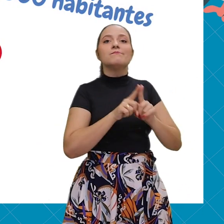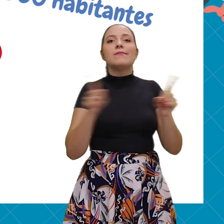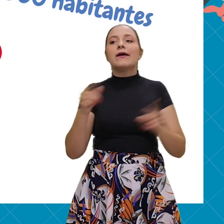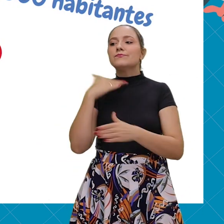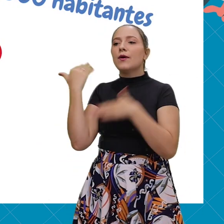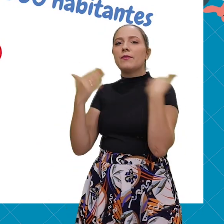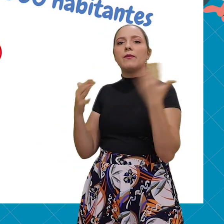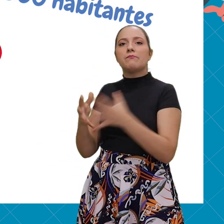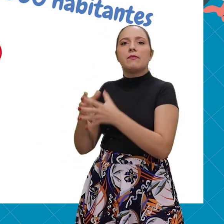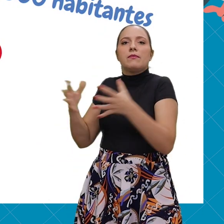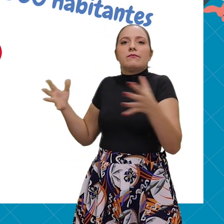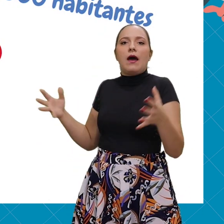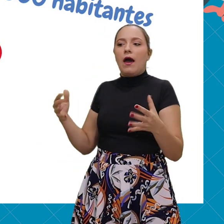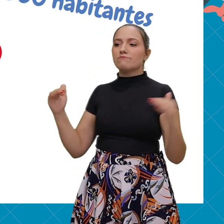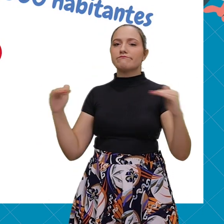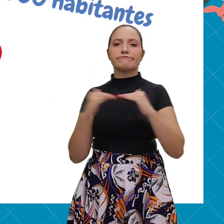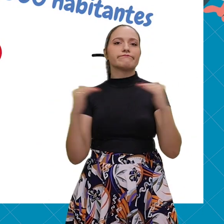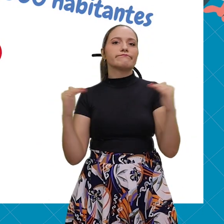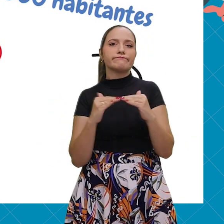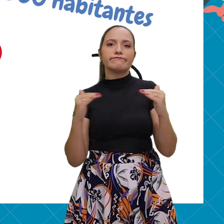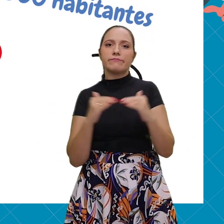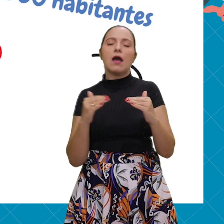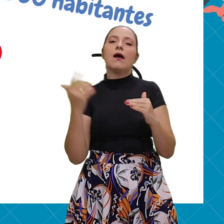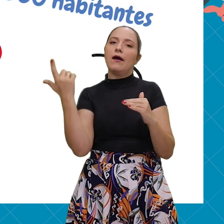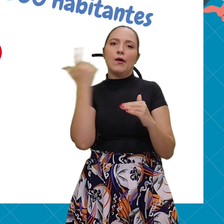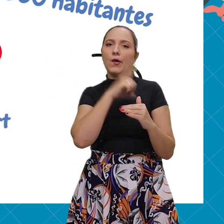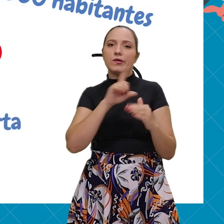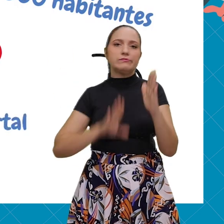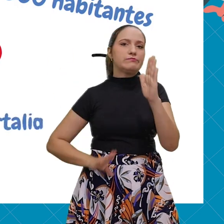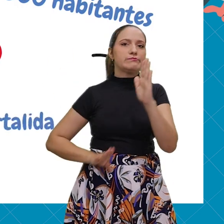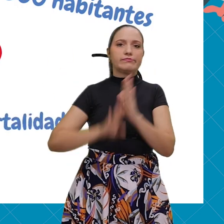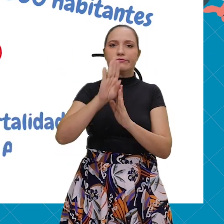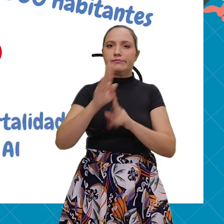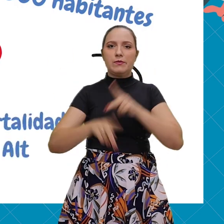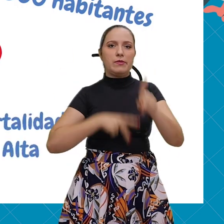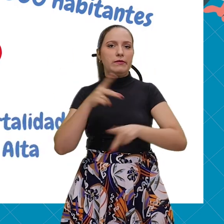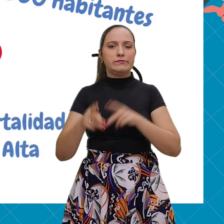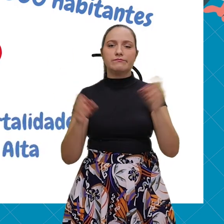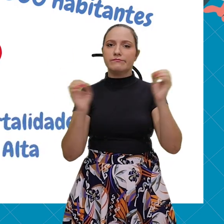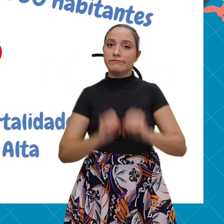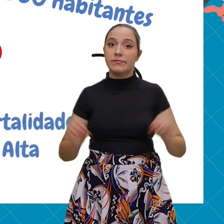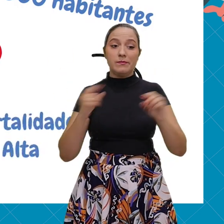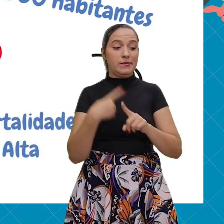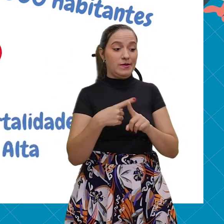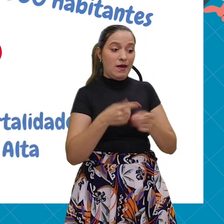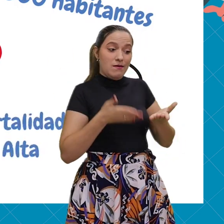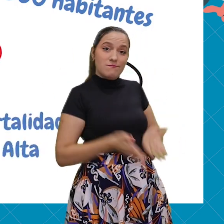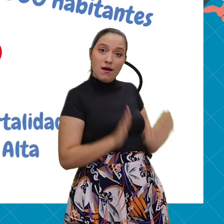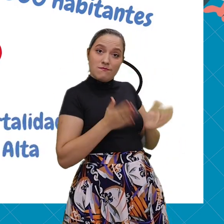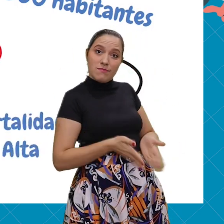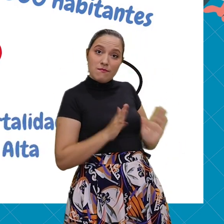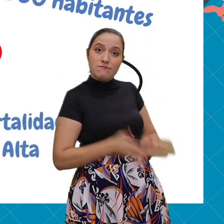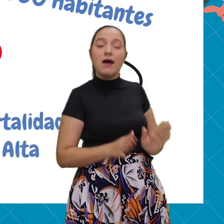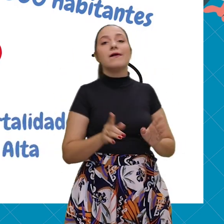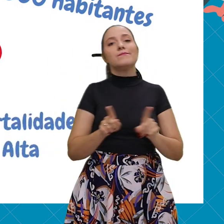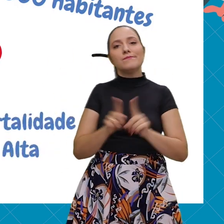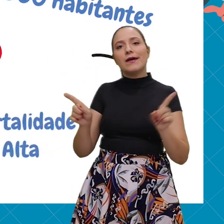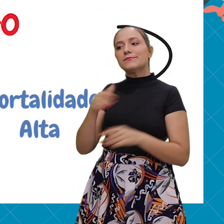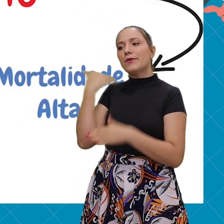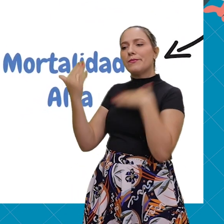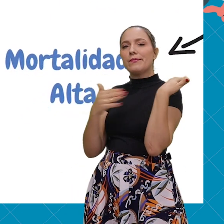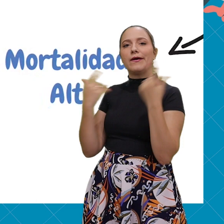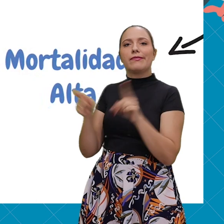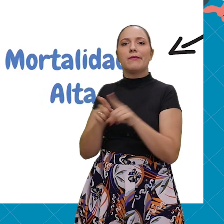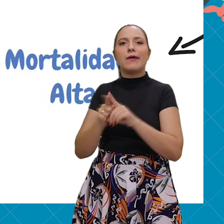crescimento vegetativo era baixo. Isso porque a taxa de mortalidade também era alta, ou seja, muitas pessoas nasciam, porém muitas pessoas